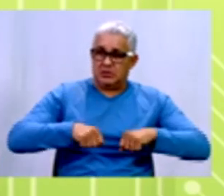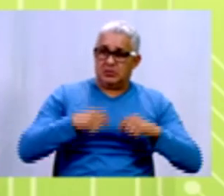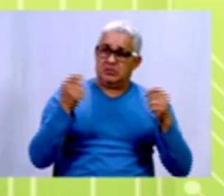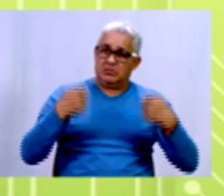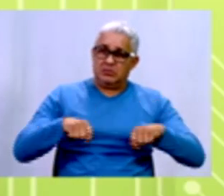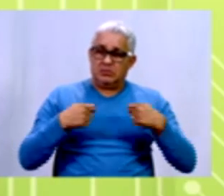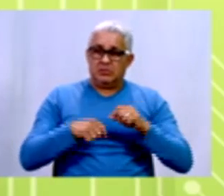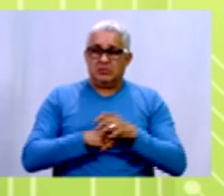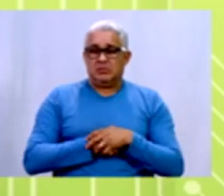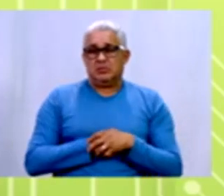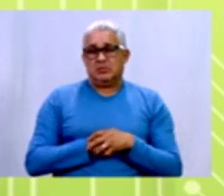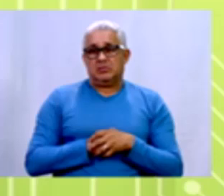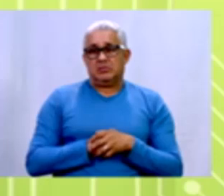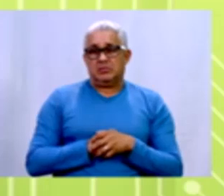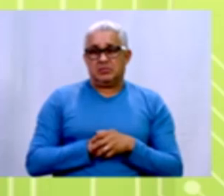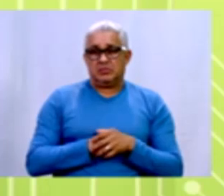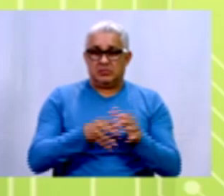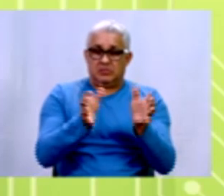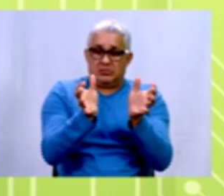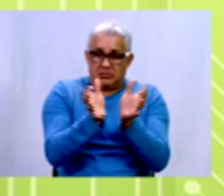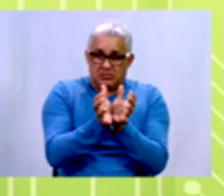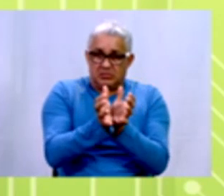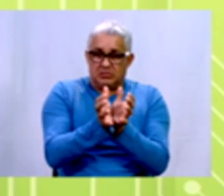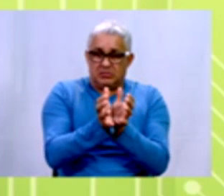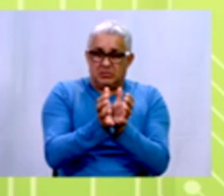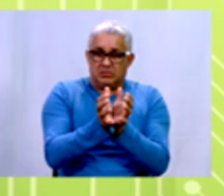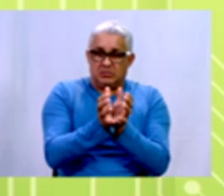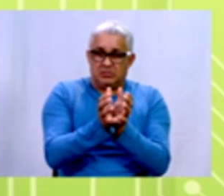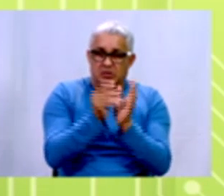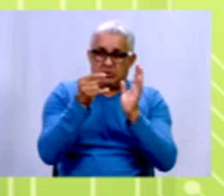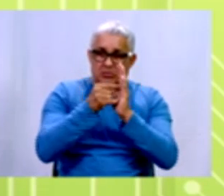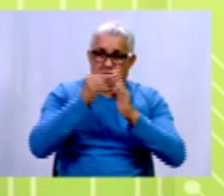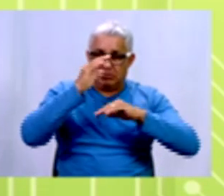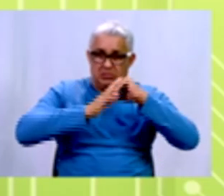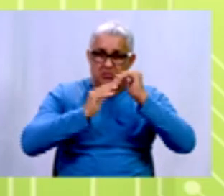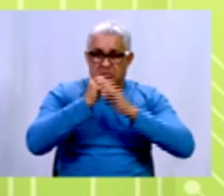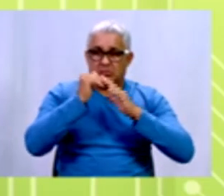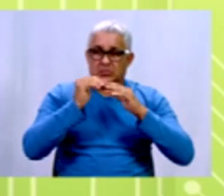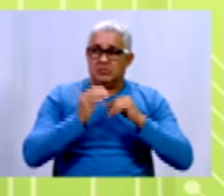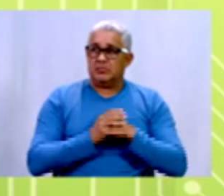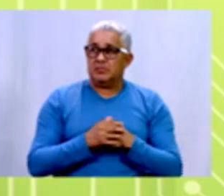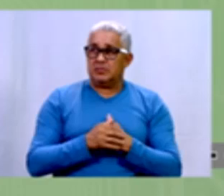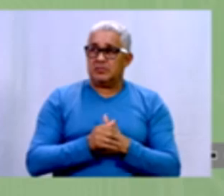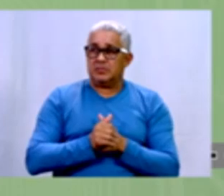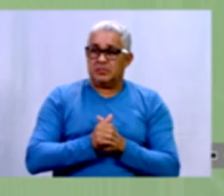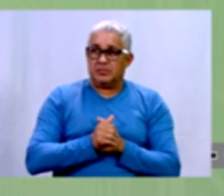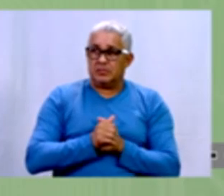necessidades da equipe de desenvolvimento.